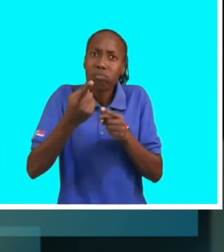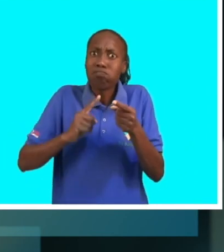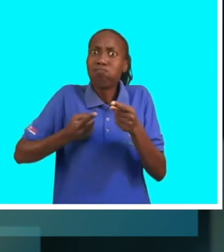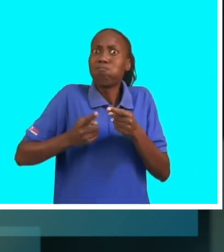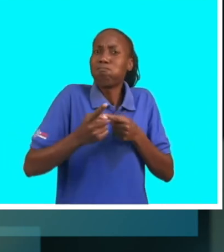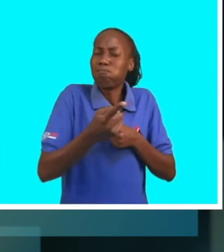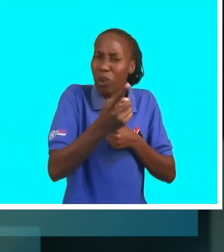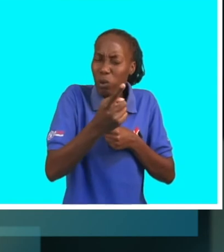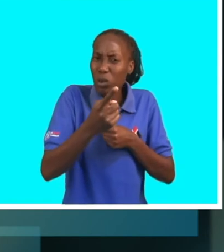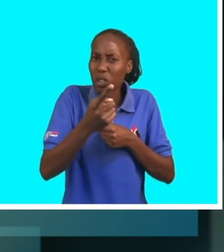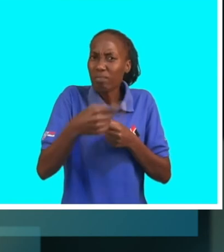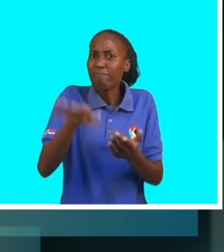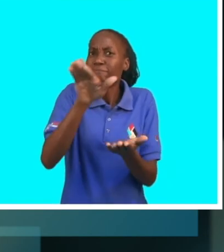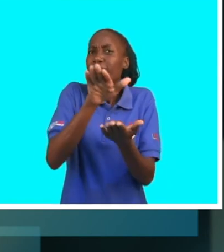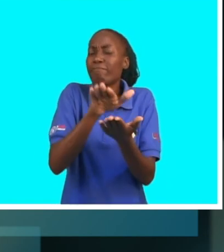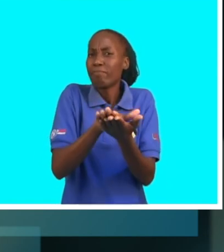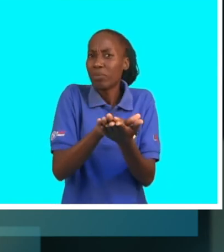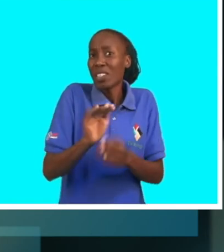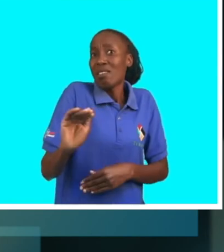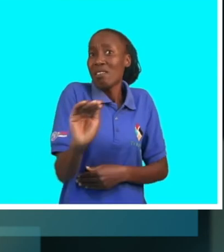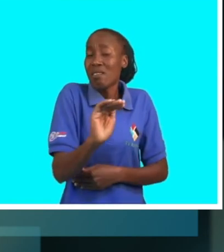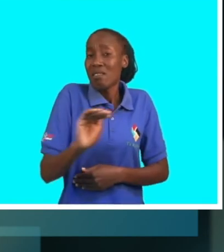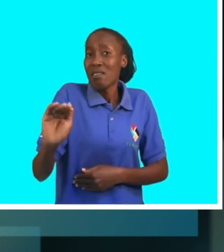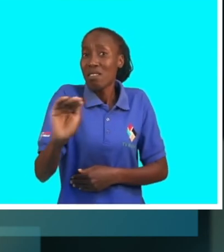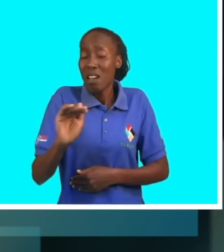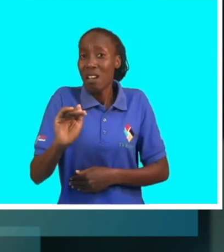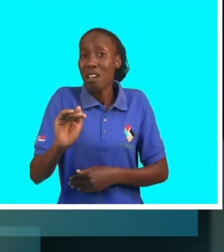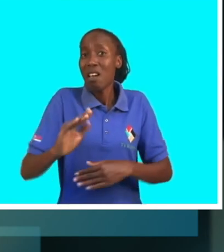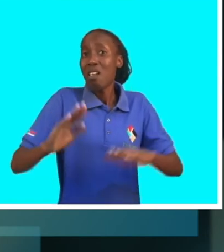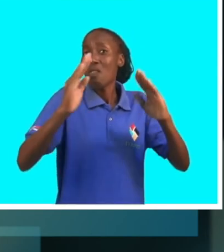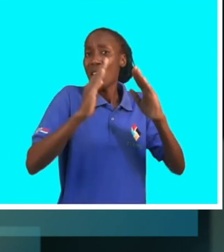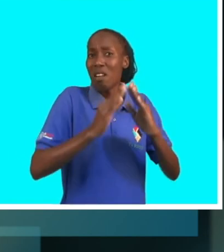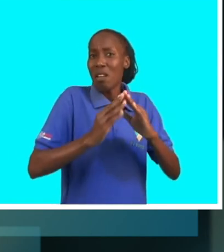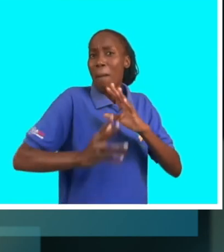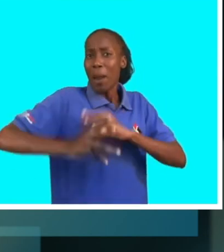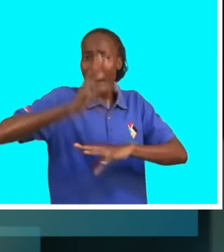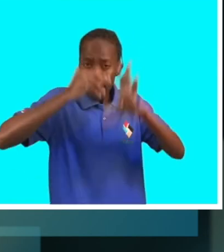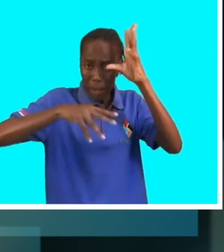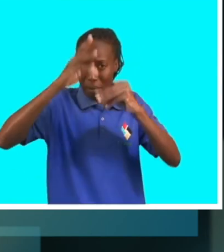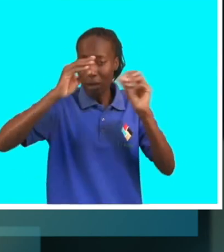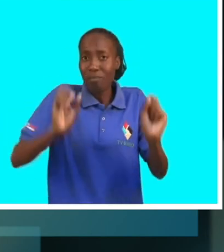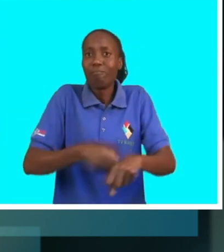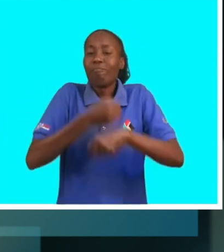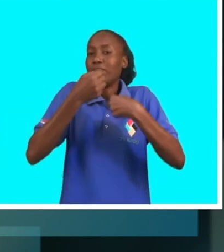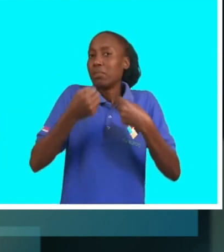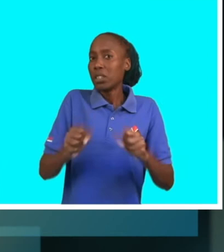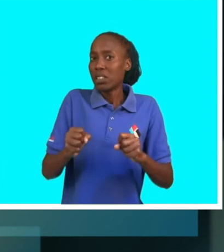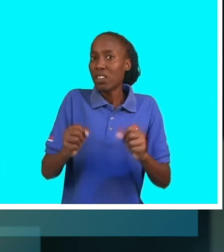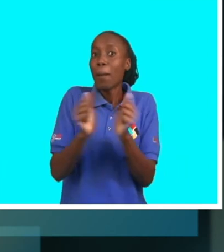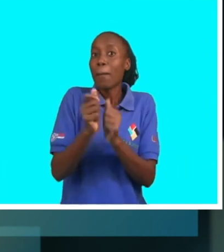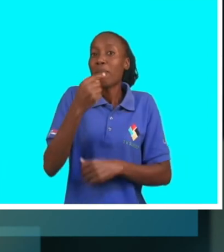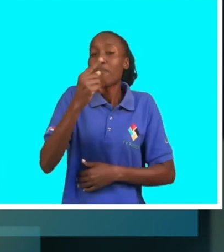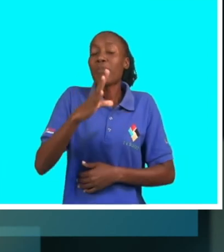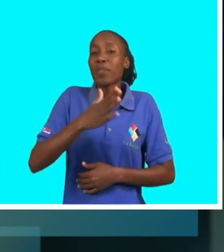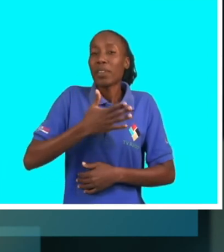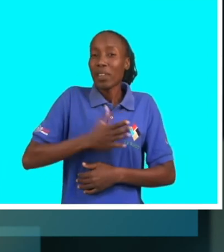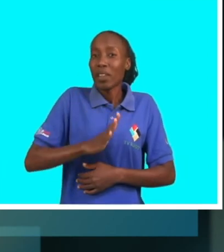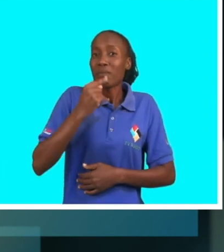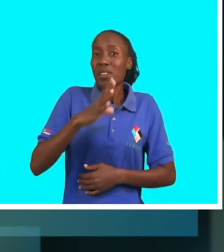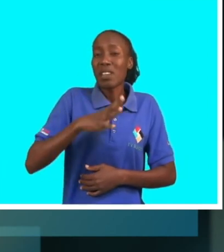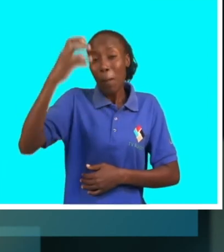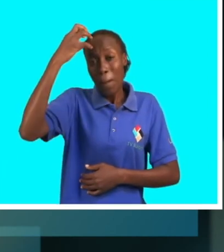da sua área de residência para poderem aceder ao ensino. E nessa vertente, seria bom